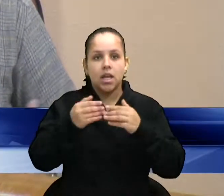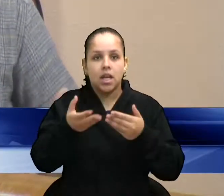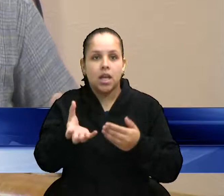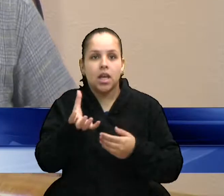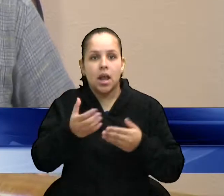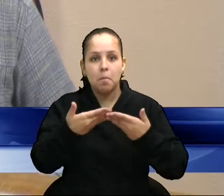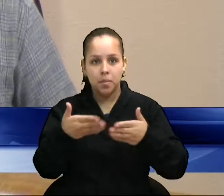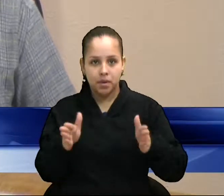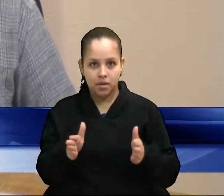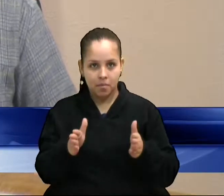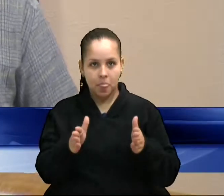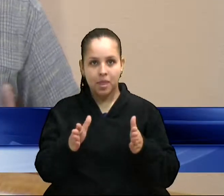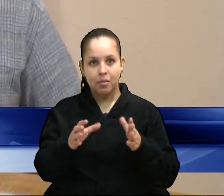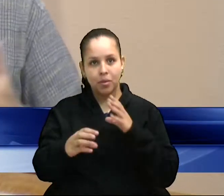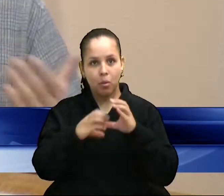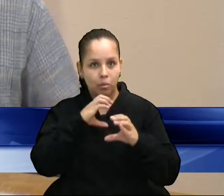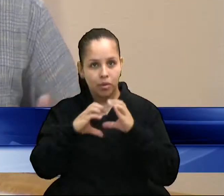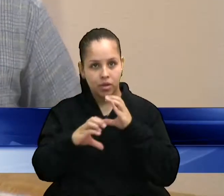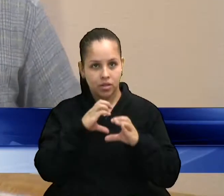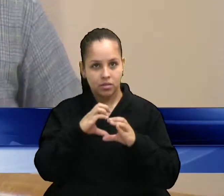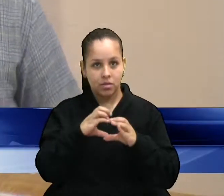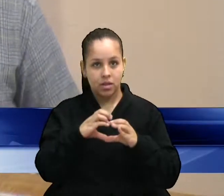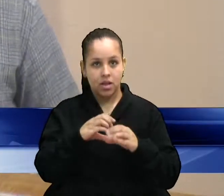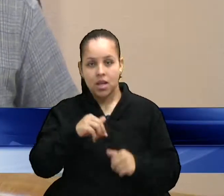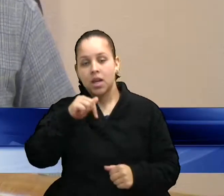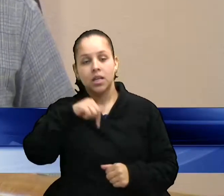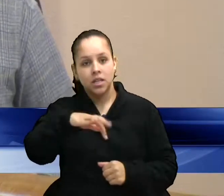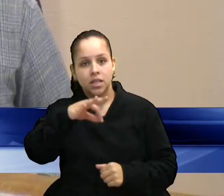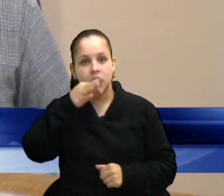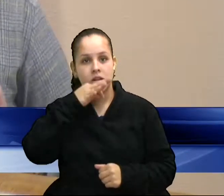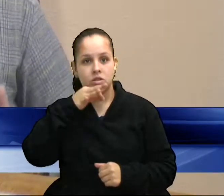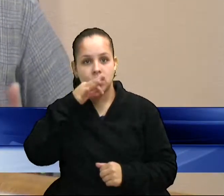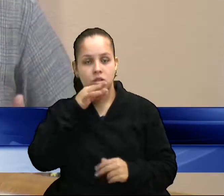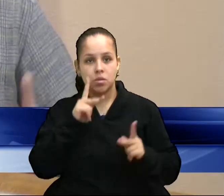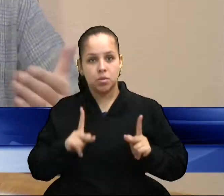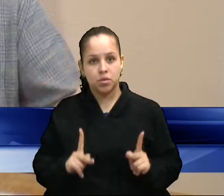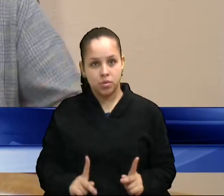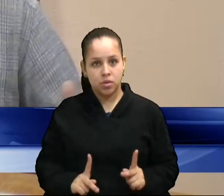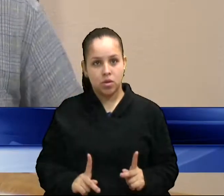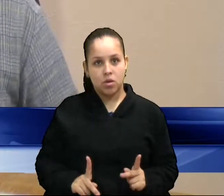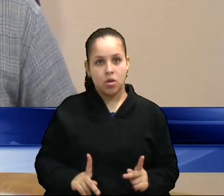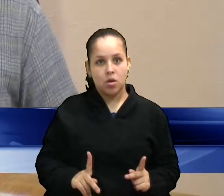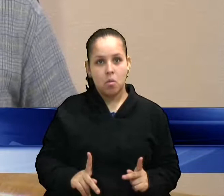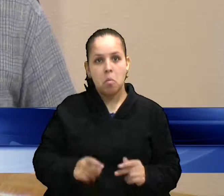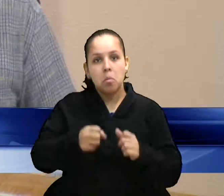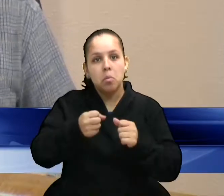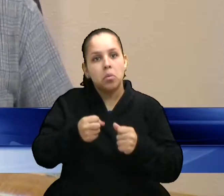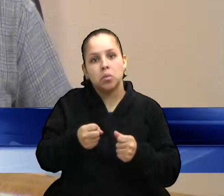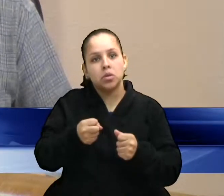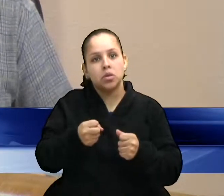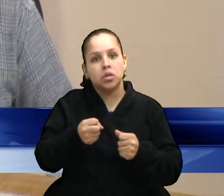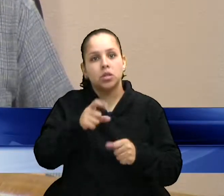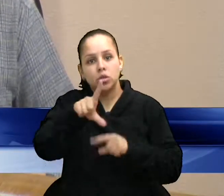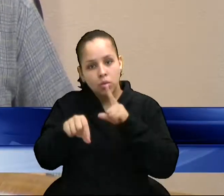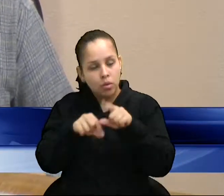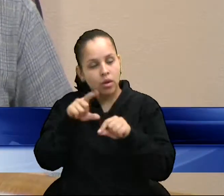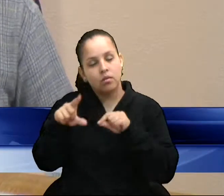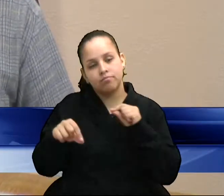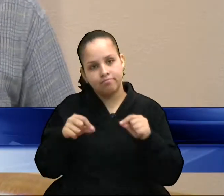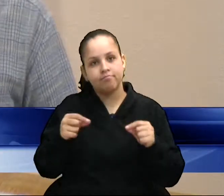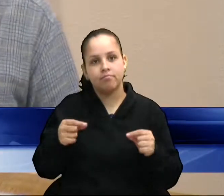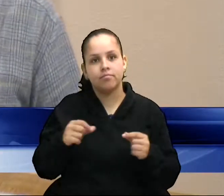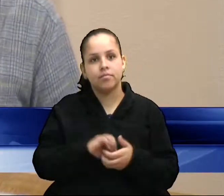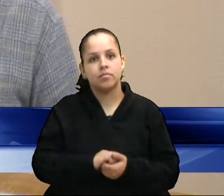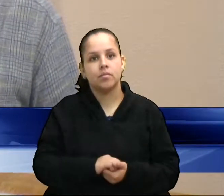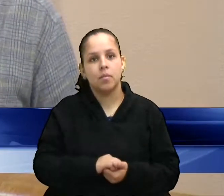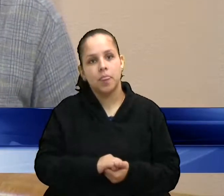que a população de Caxias, que tem o direito de escolha, realmente possa ter o direito da sua escolha. Então, nesse